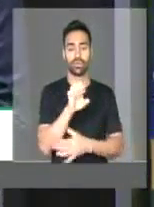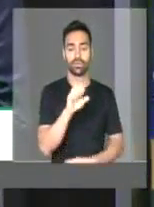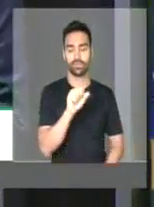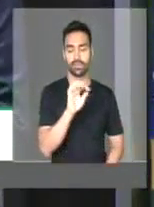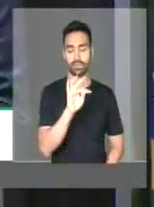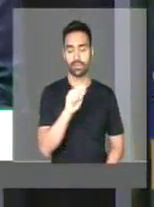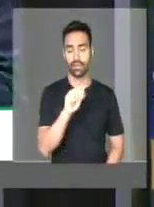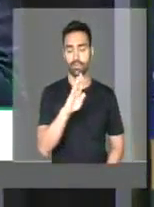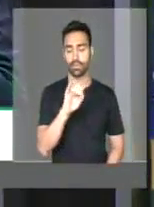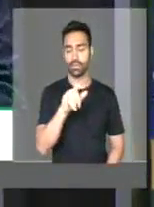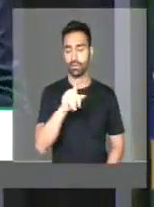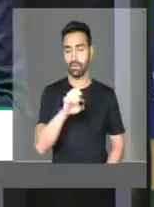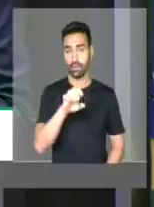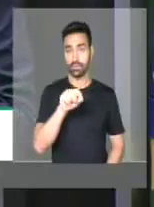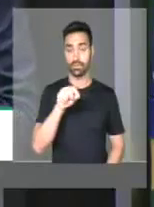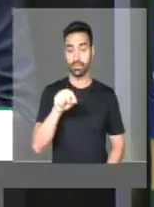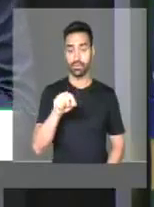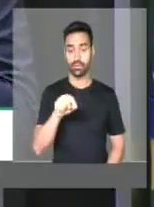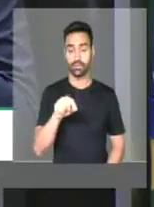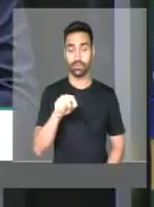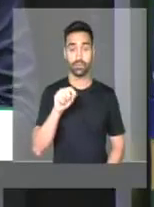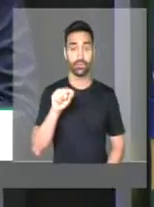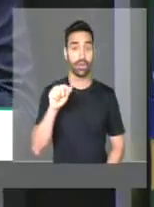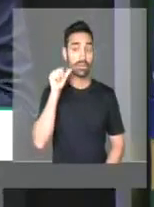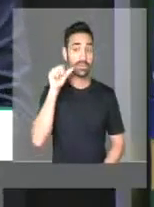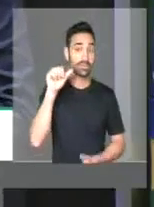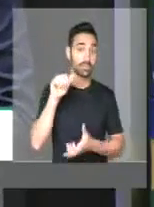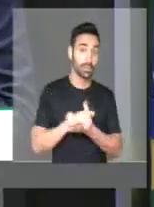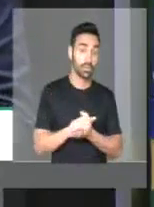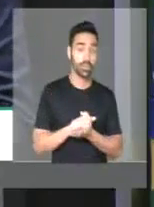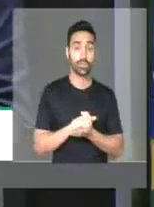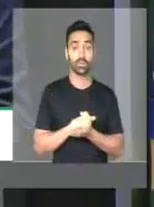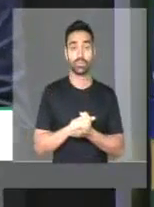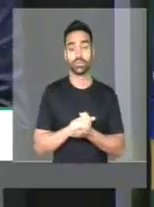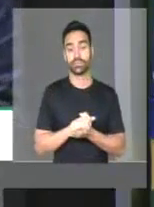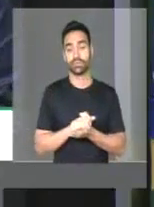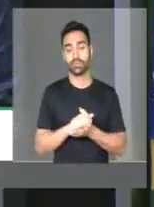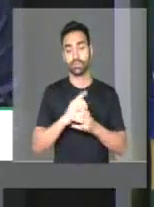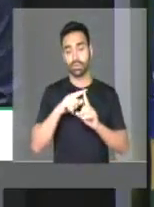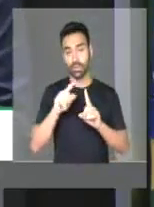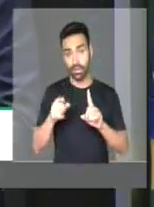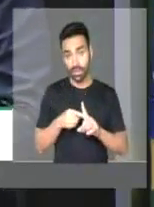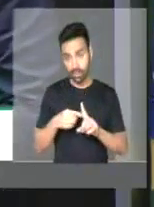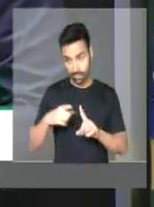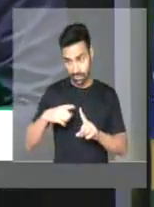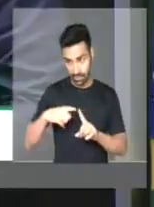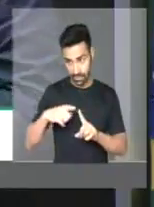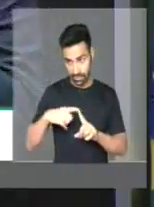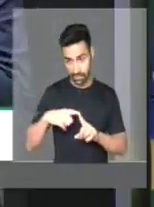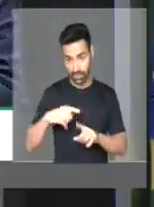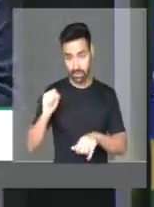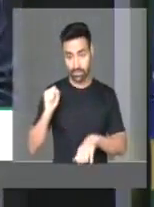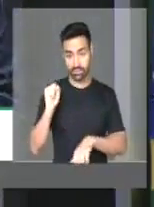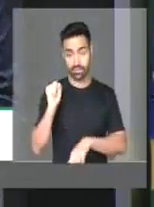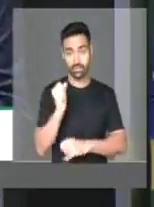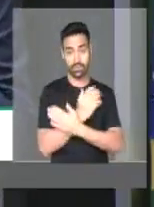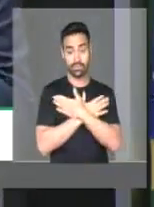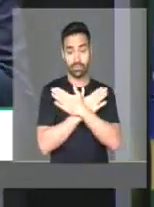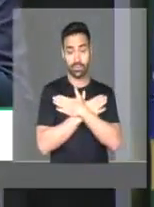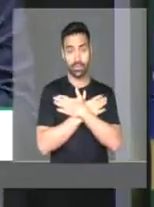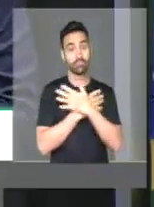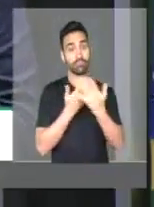ao trabalhador cuja esposa ou companheira gestante esteja desempregada. A legislação